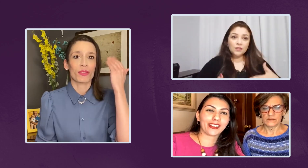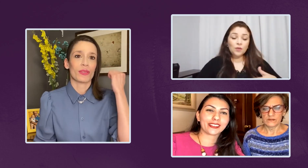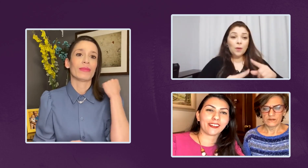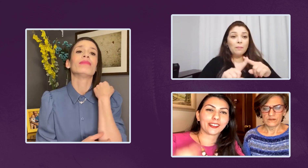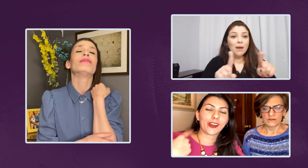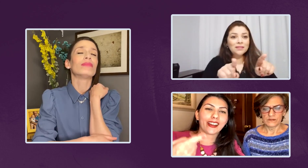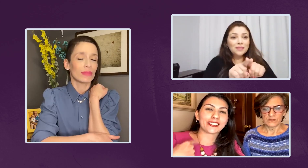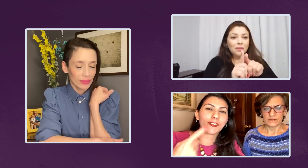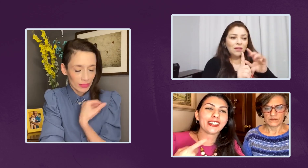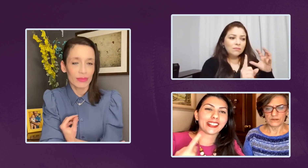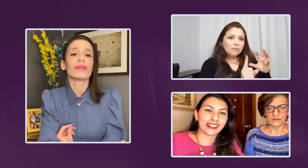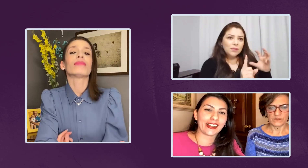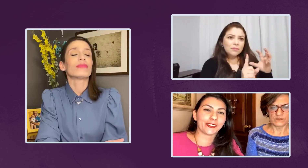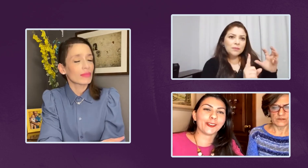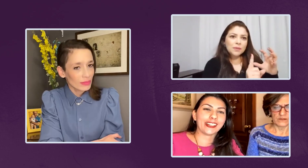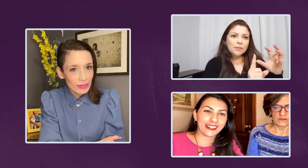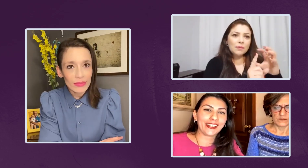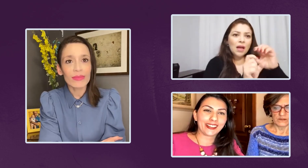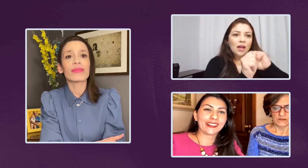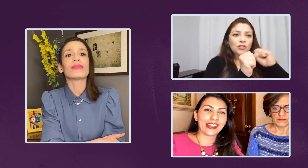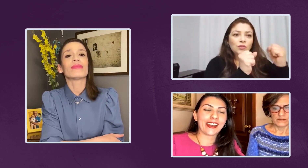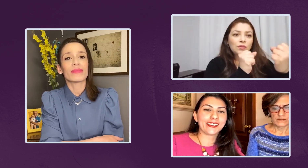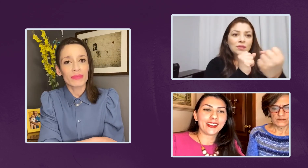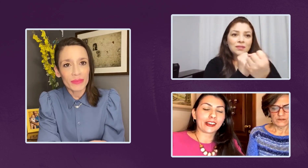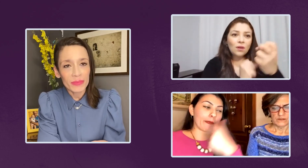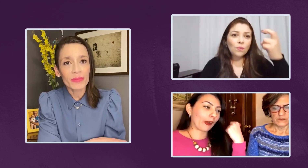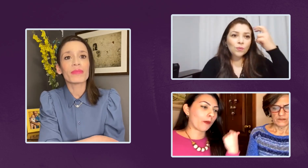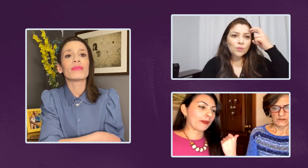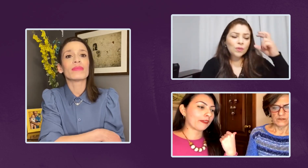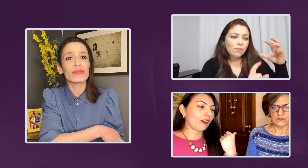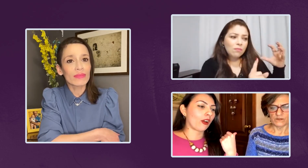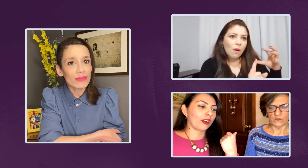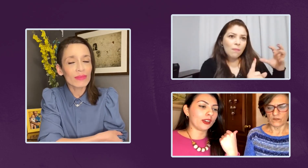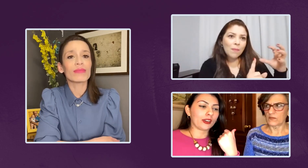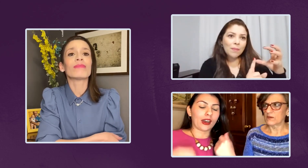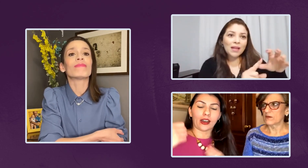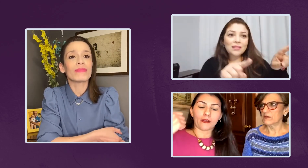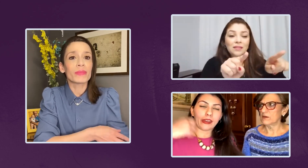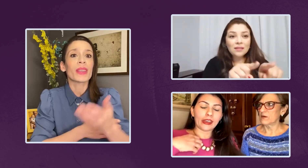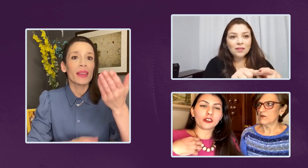com relação, a sua relação com a escrita e a leitura, né? Que foi como a mãe falou,